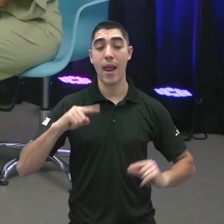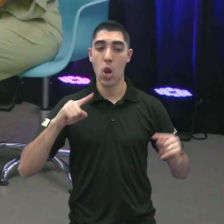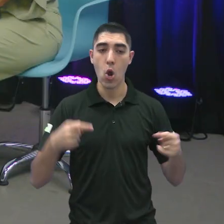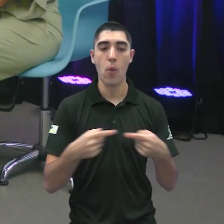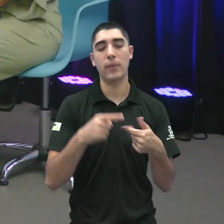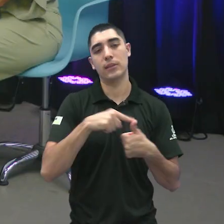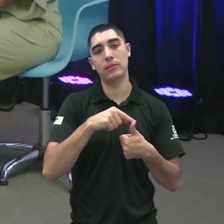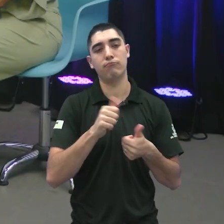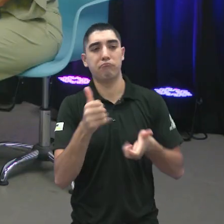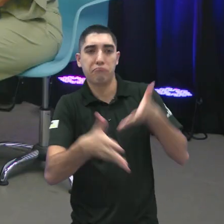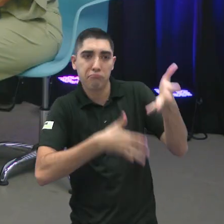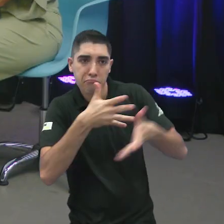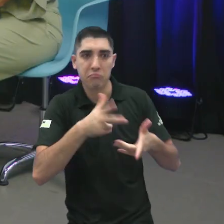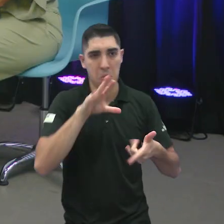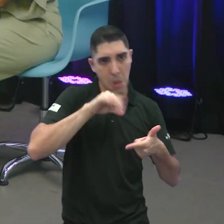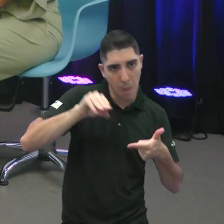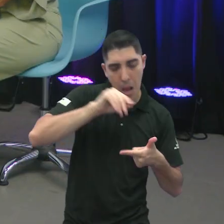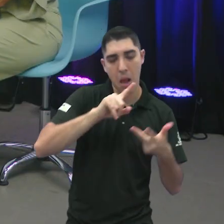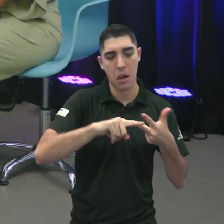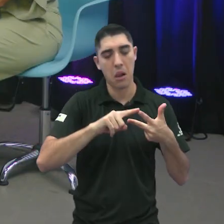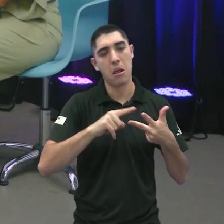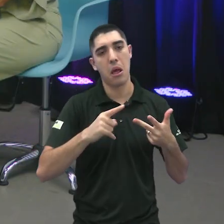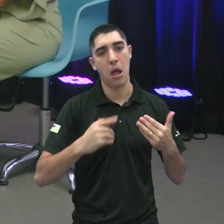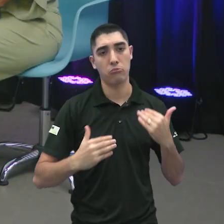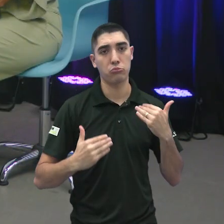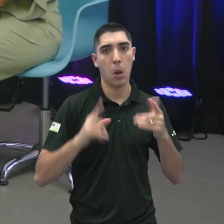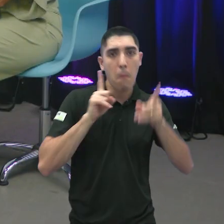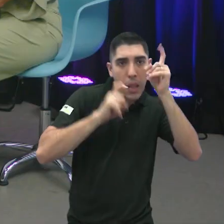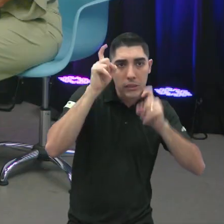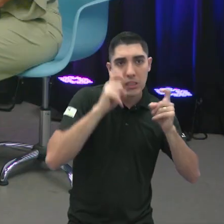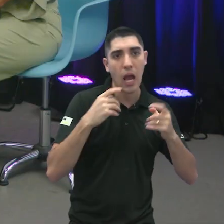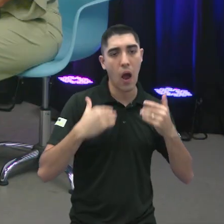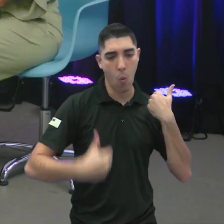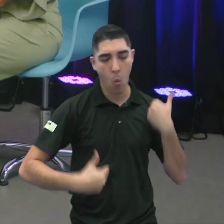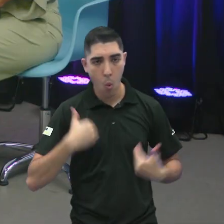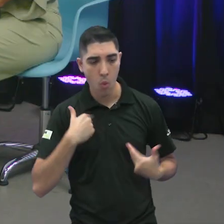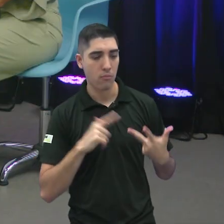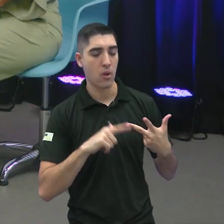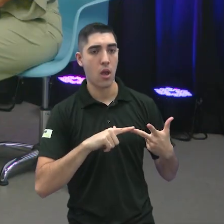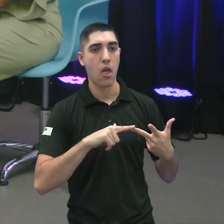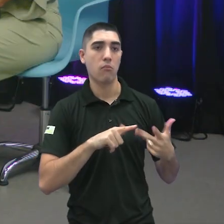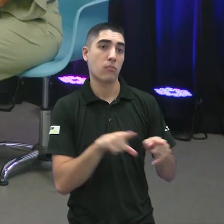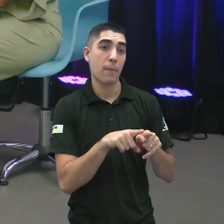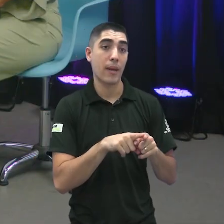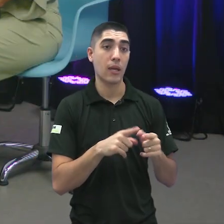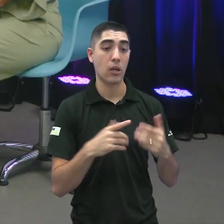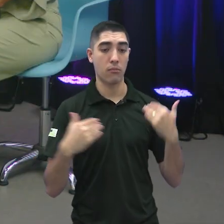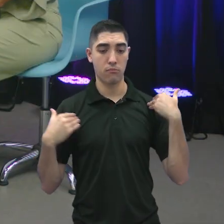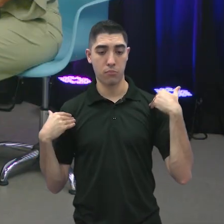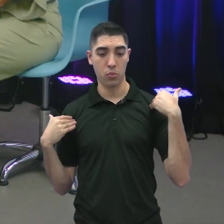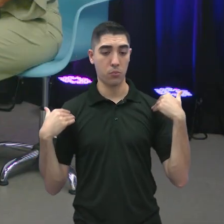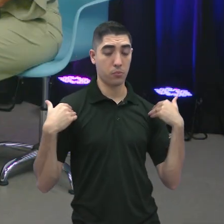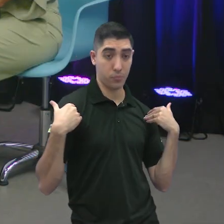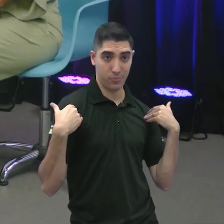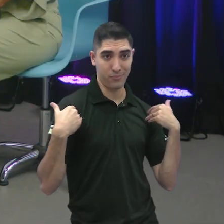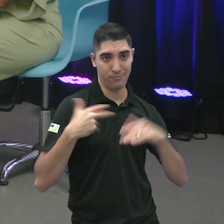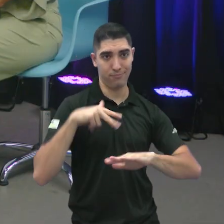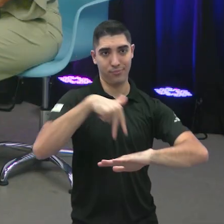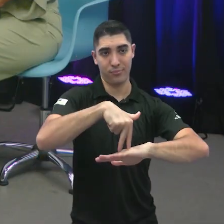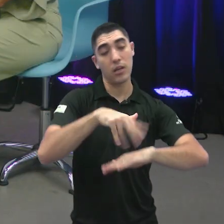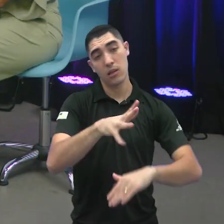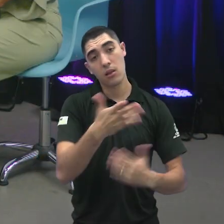da fala, uma expressão física, né? Um posicionamento que a gente tem. Então,